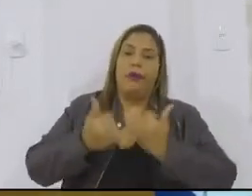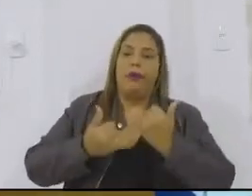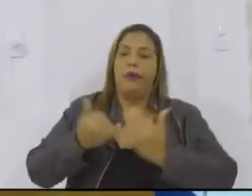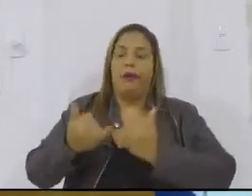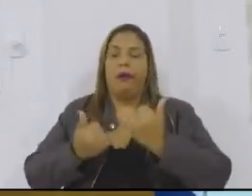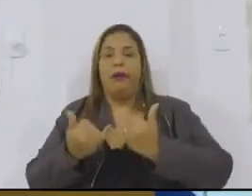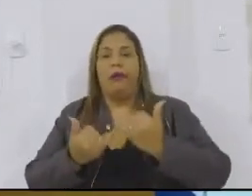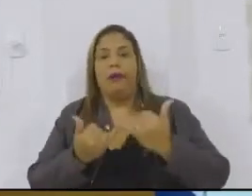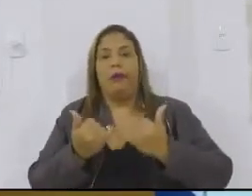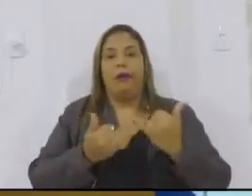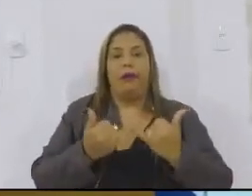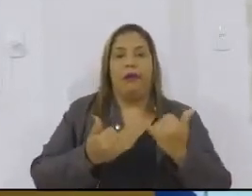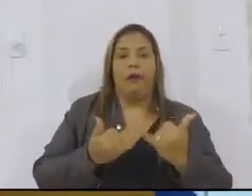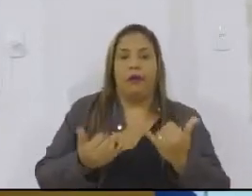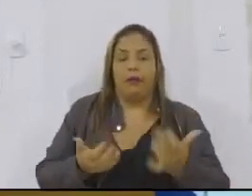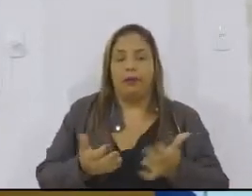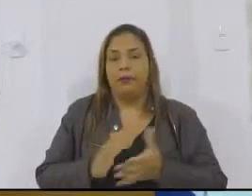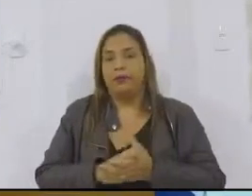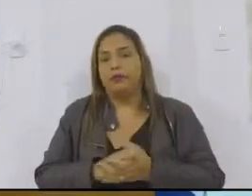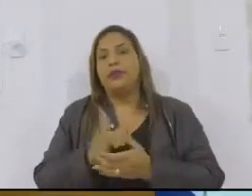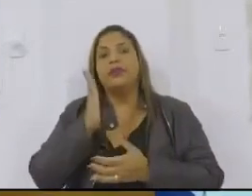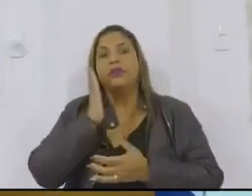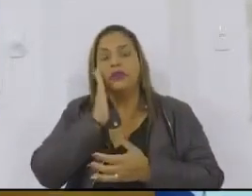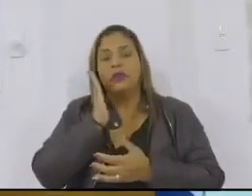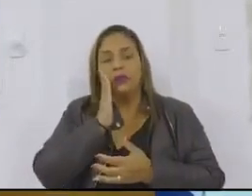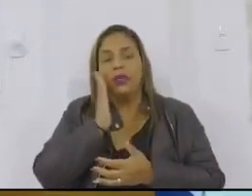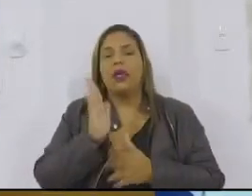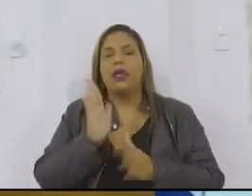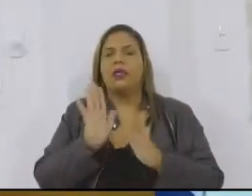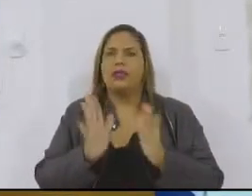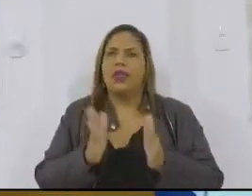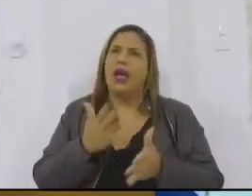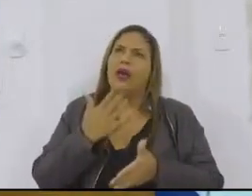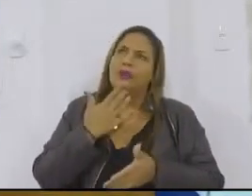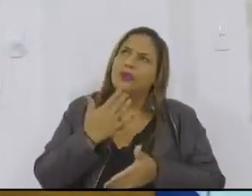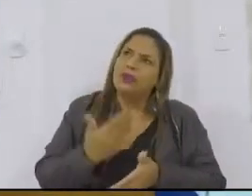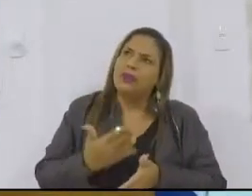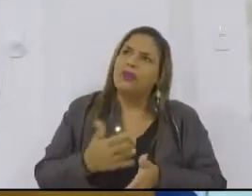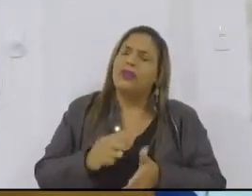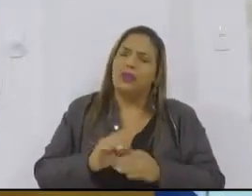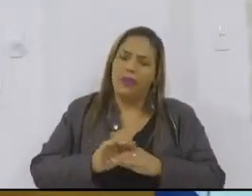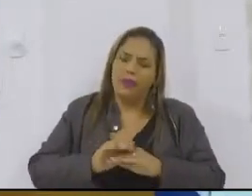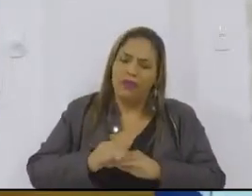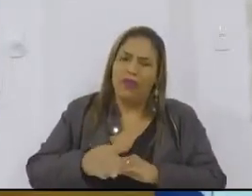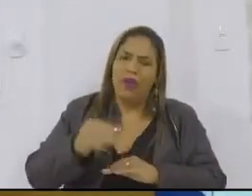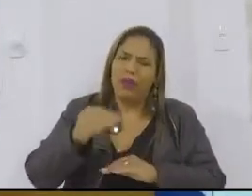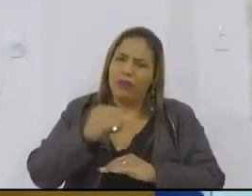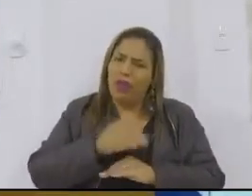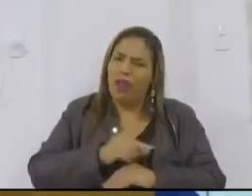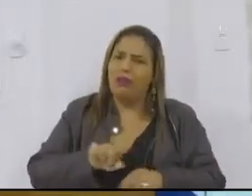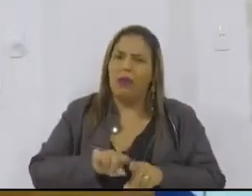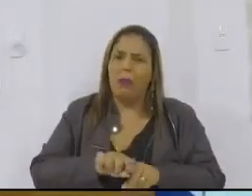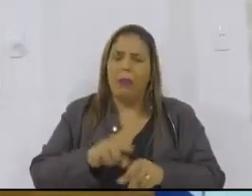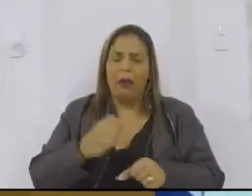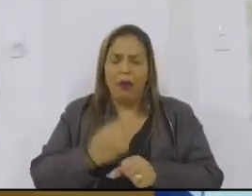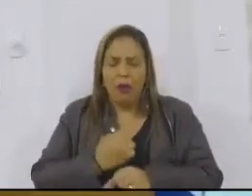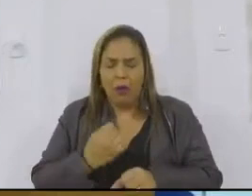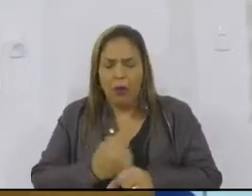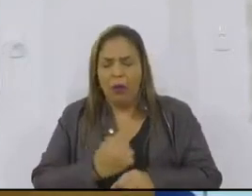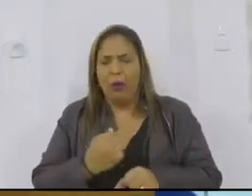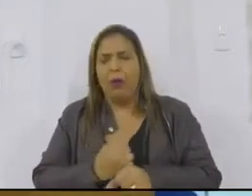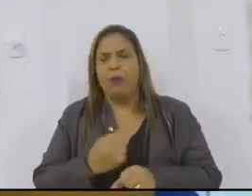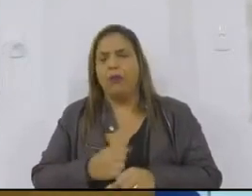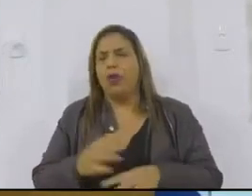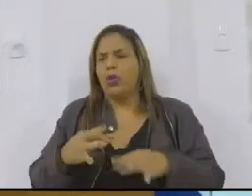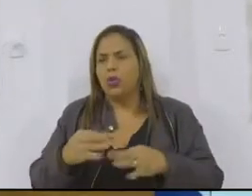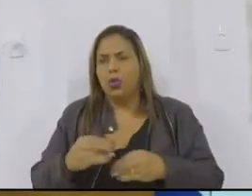quebra-molas. Sei, né, que está sendo licitado, vai vir um asfalto quente para poder ser construído, não só ali, mas em